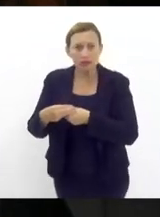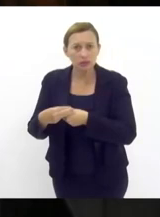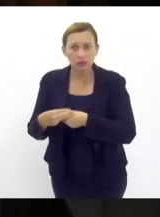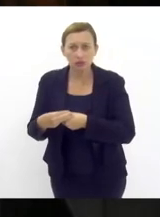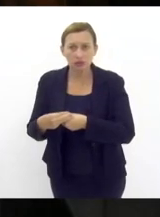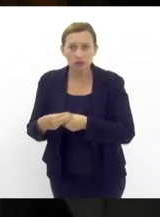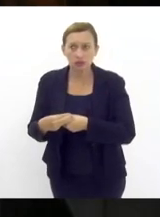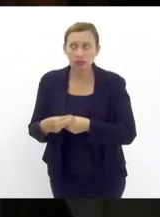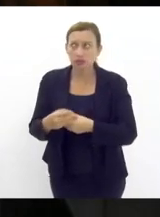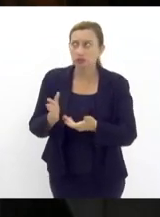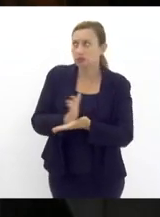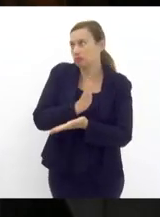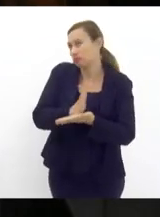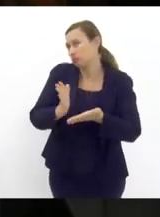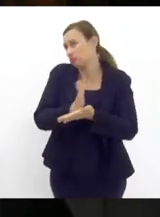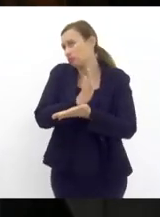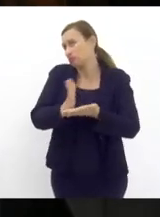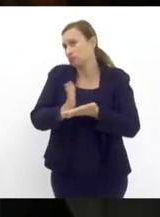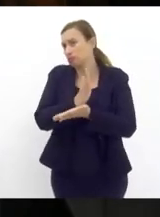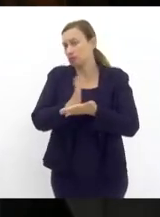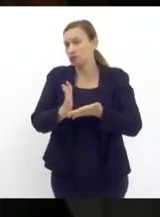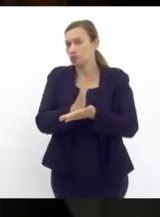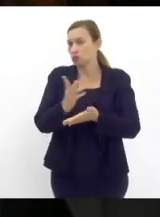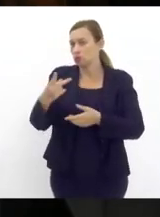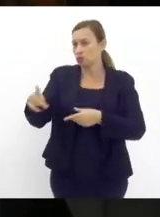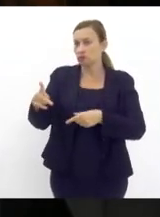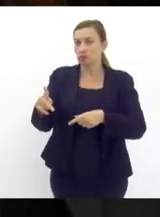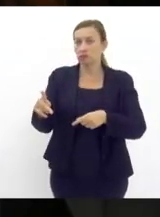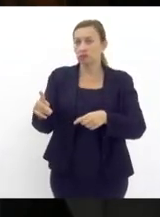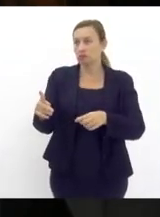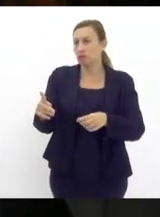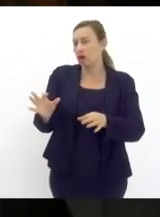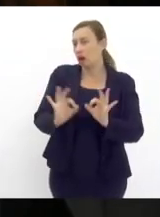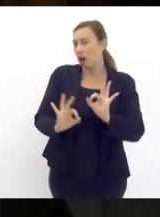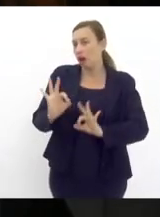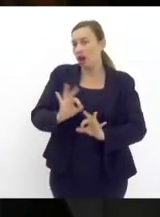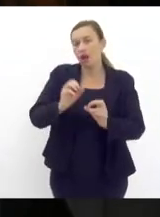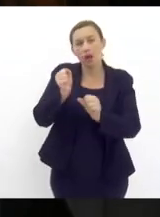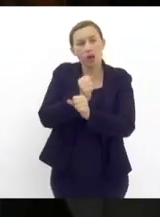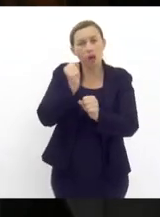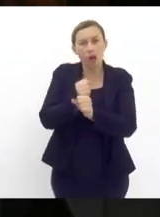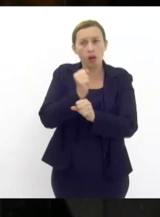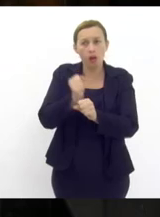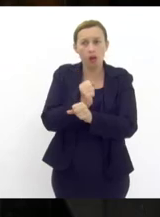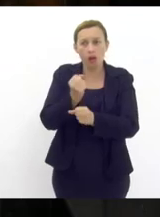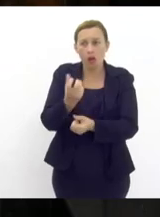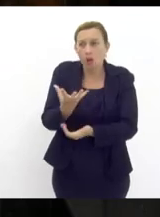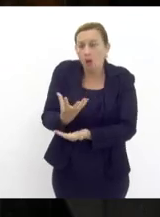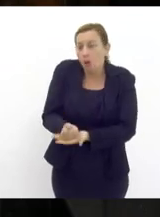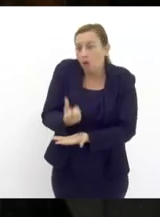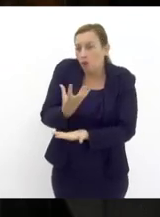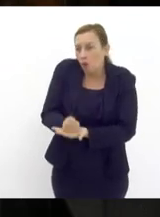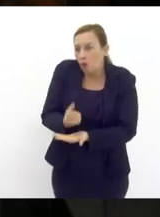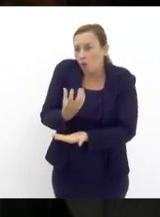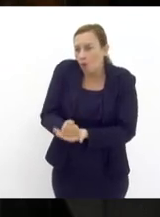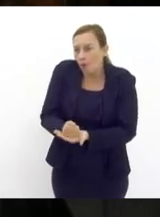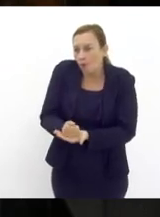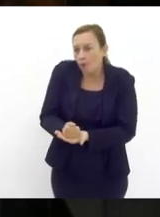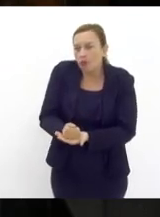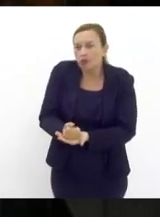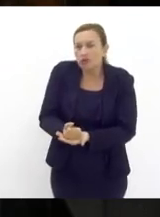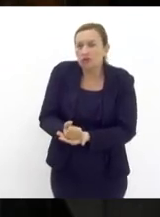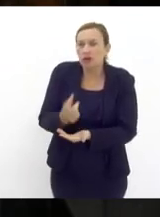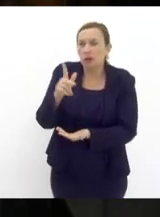muitas vezes nos seus planos de obras fazem drenagem pavimentação de logradouros